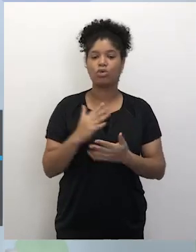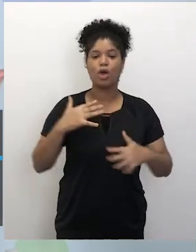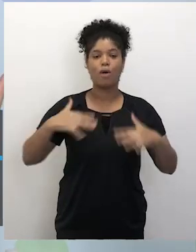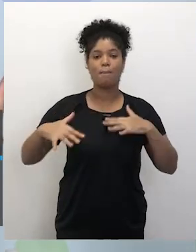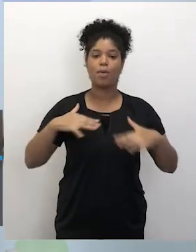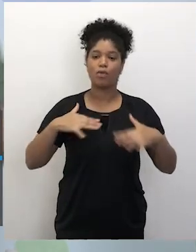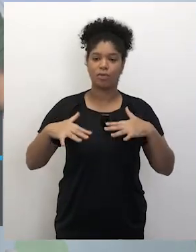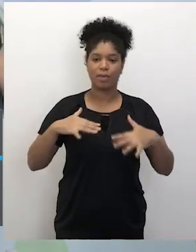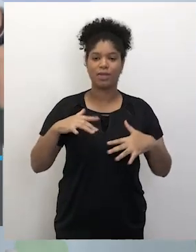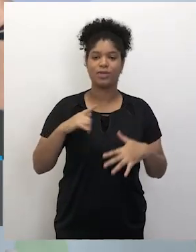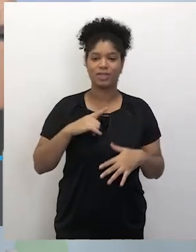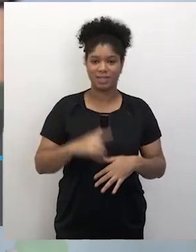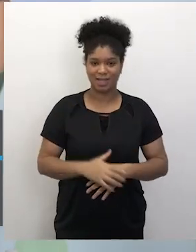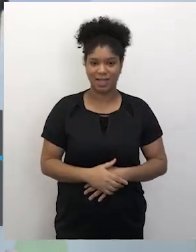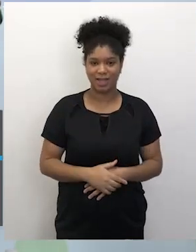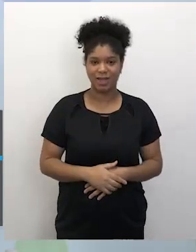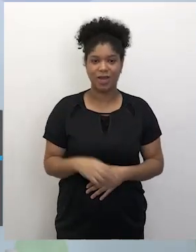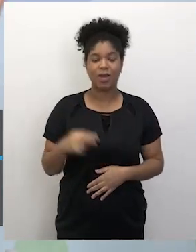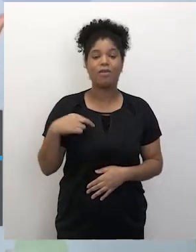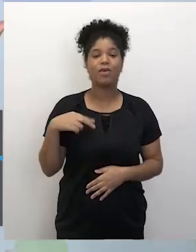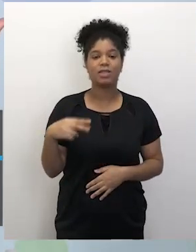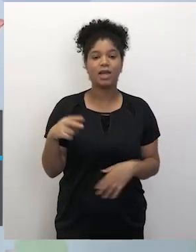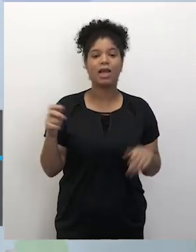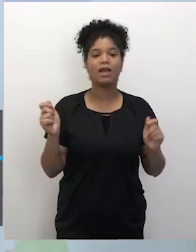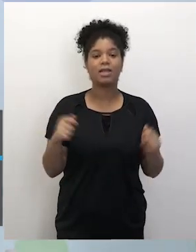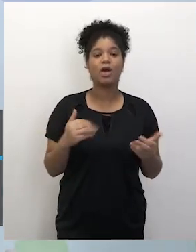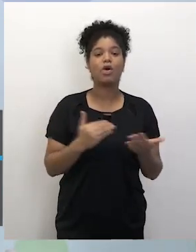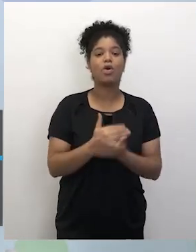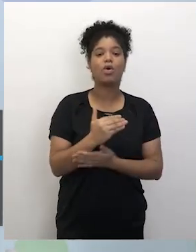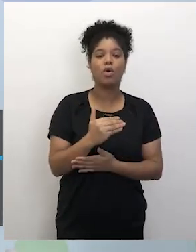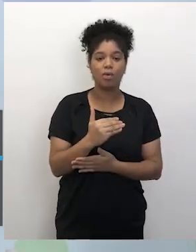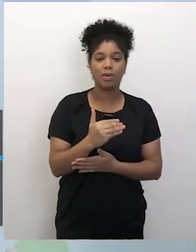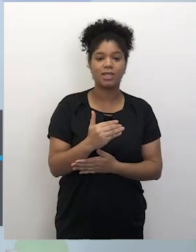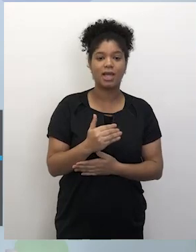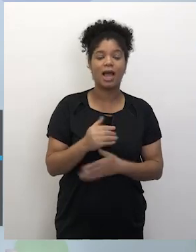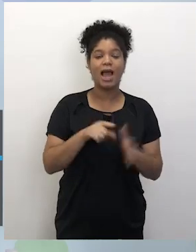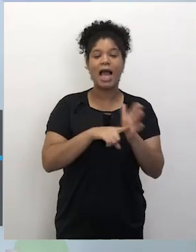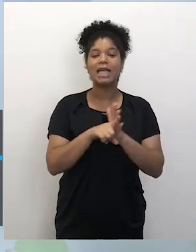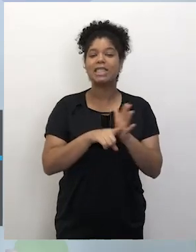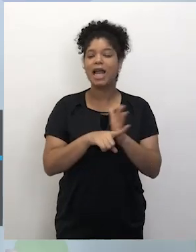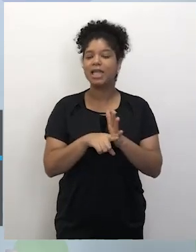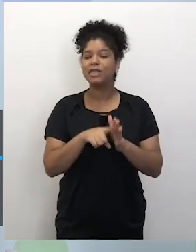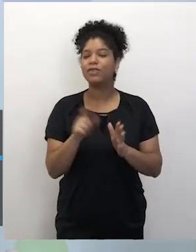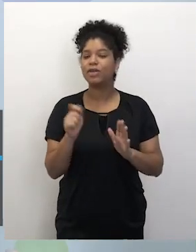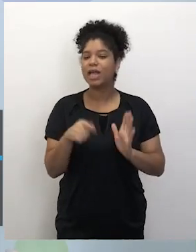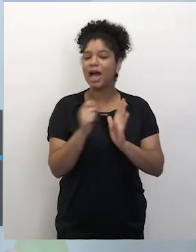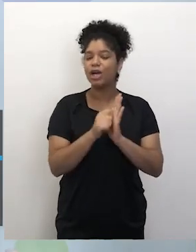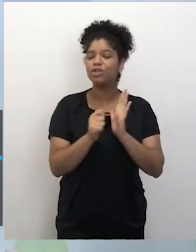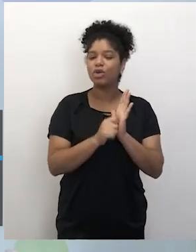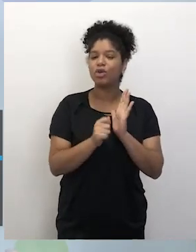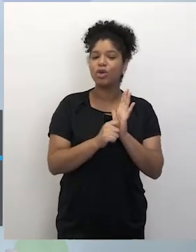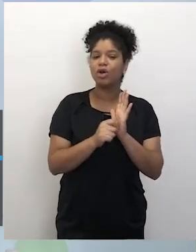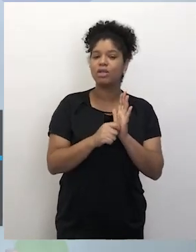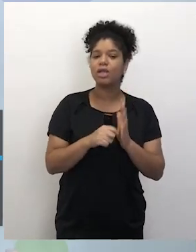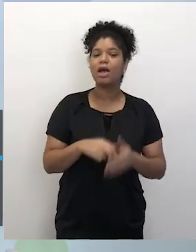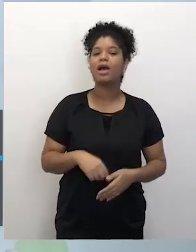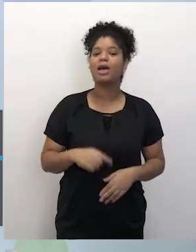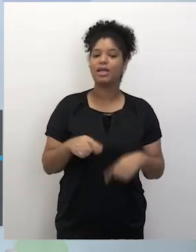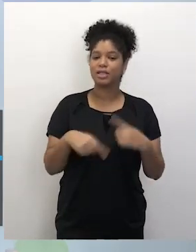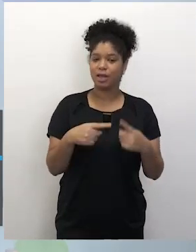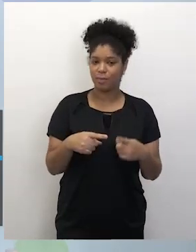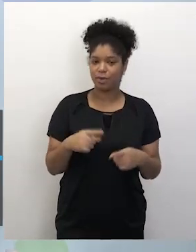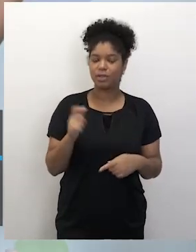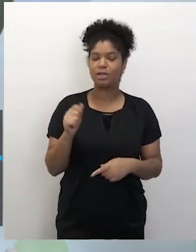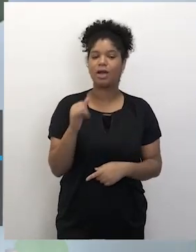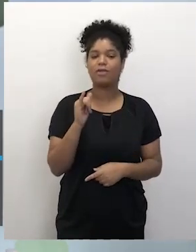foram feitos nele. E vocês podem começar a avaliação, a análise de vocês, fazerem as anotações e depois pode